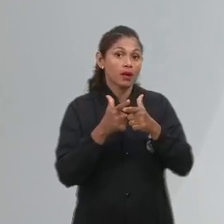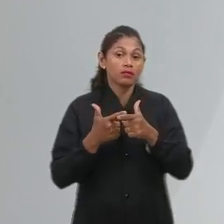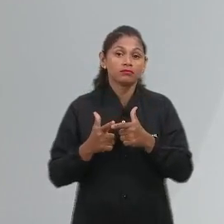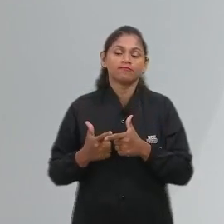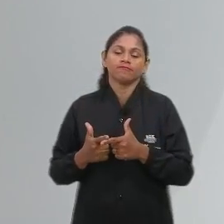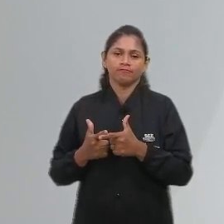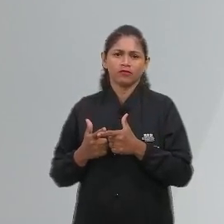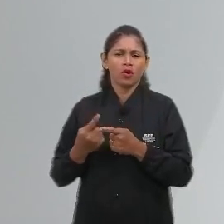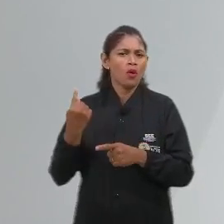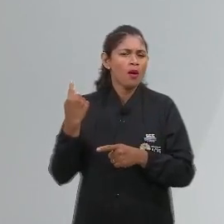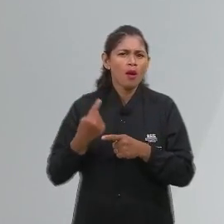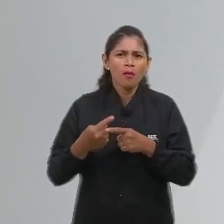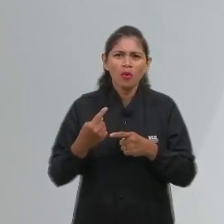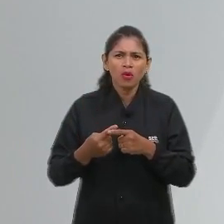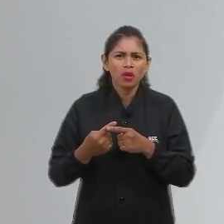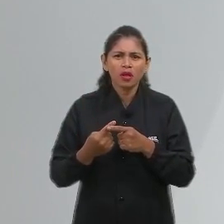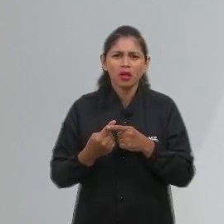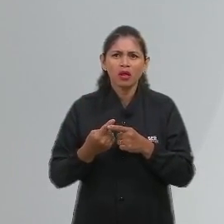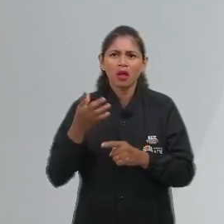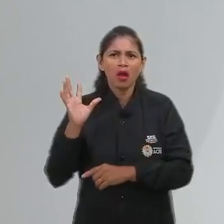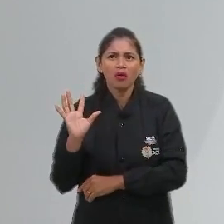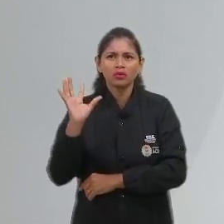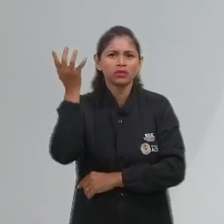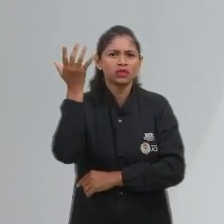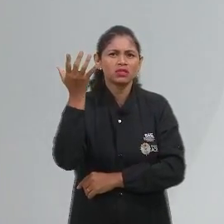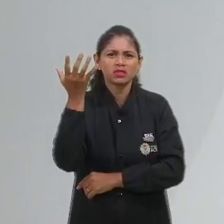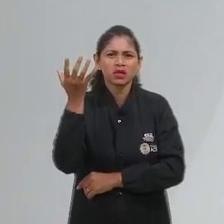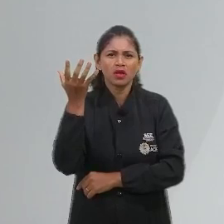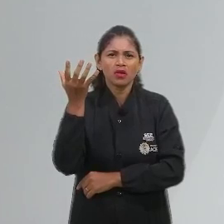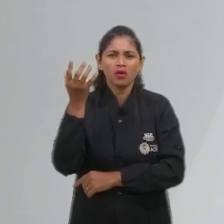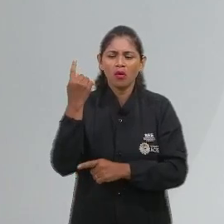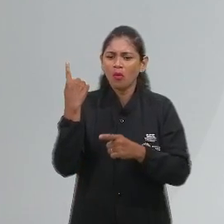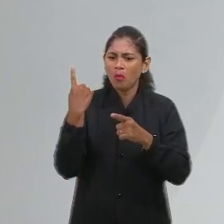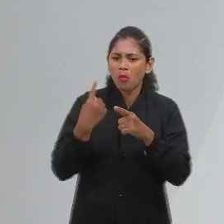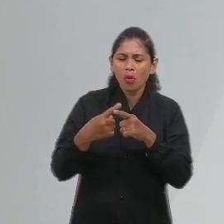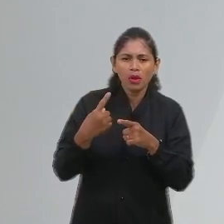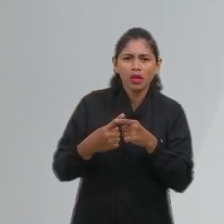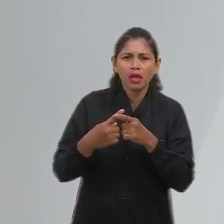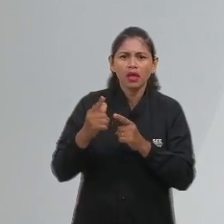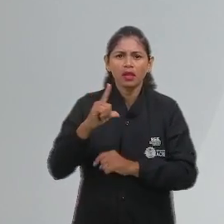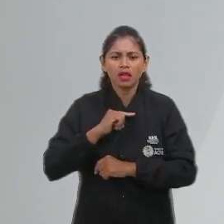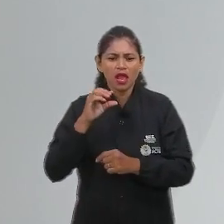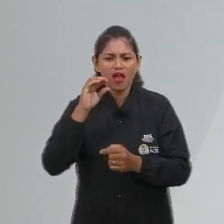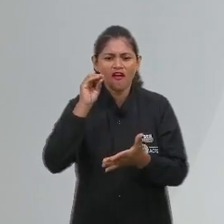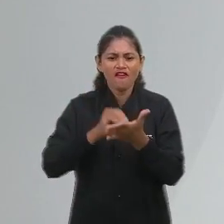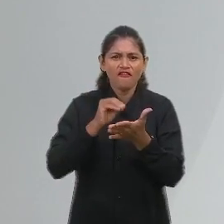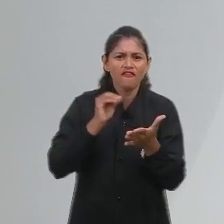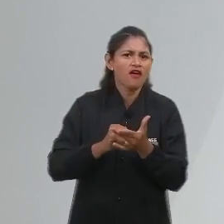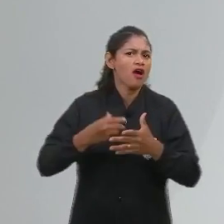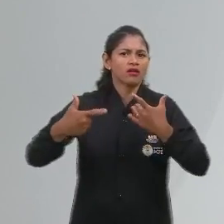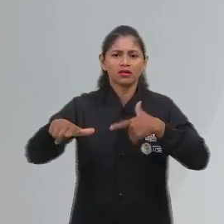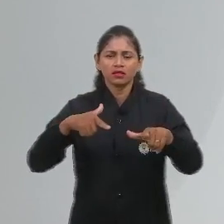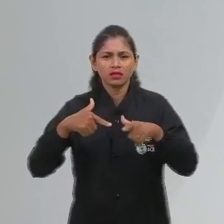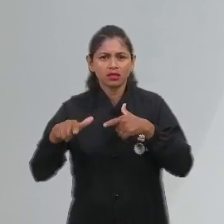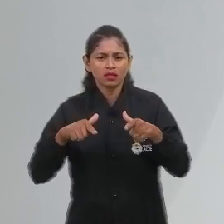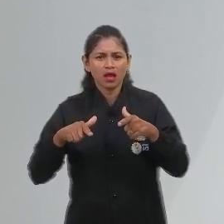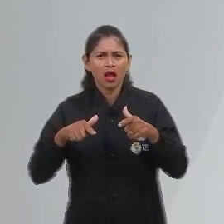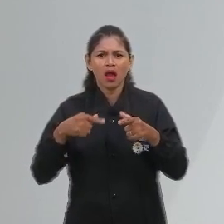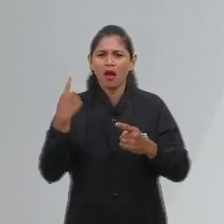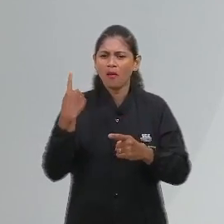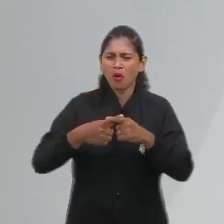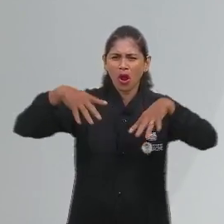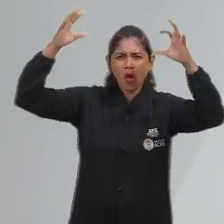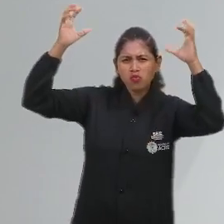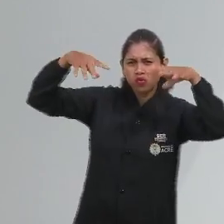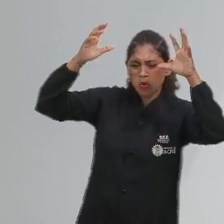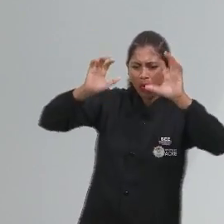ocorre o crime? Por que nós temos o desemprego? Por que chove tanto? Por que o fenômeno da alagação? Prestem bem atenção,